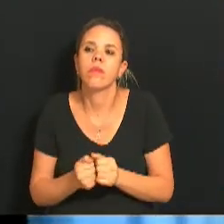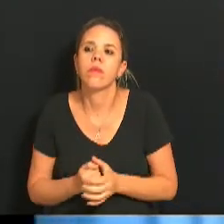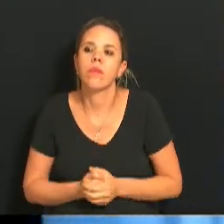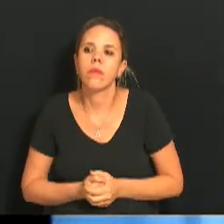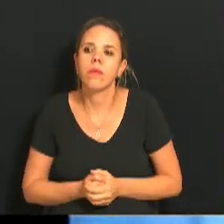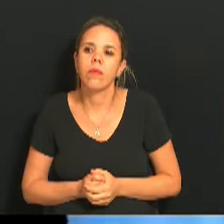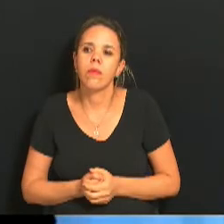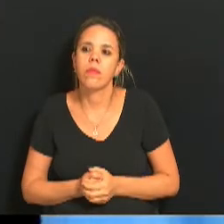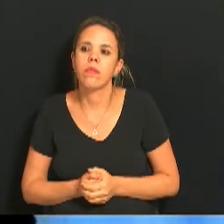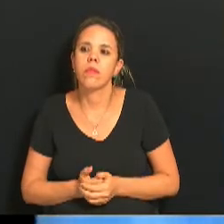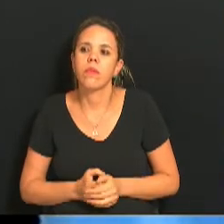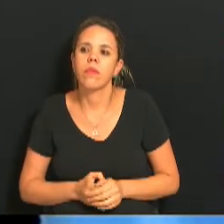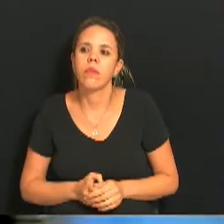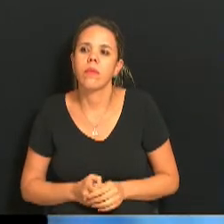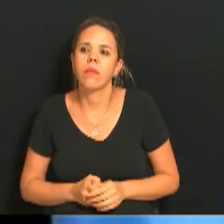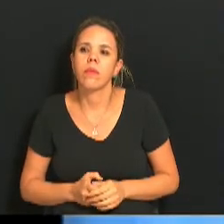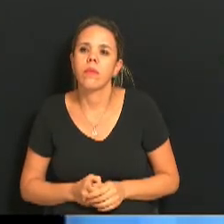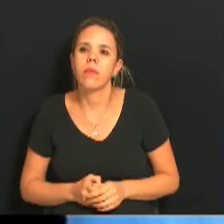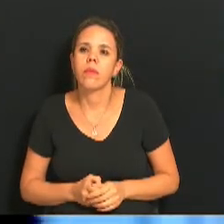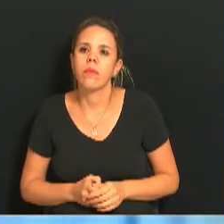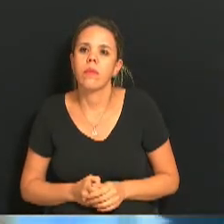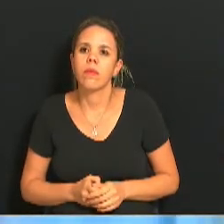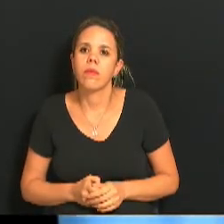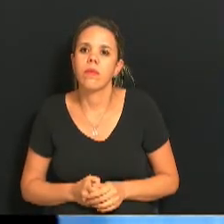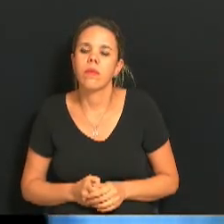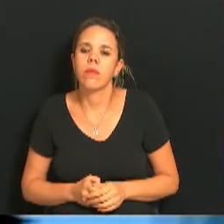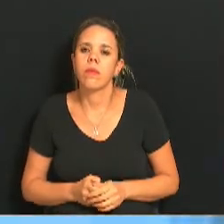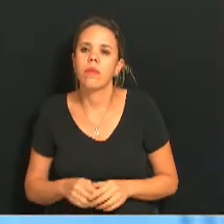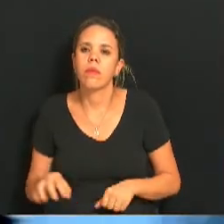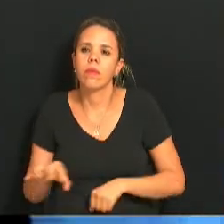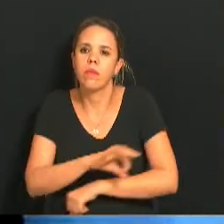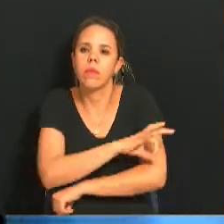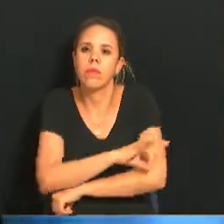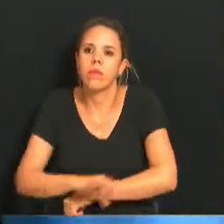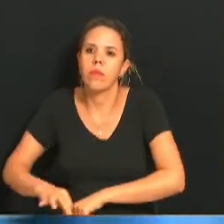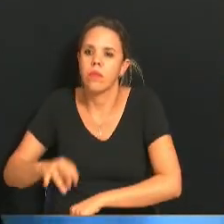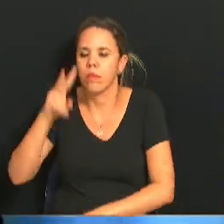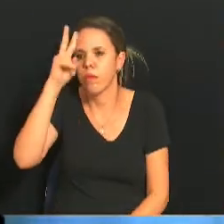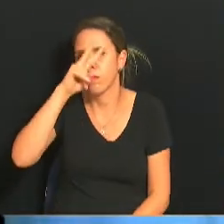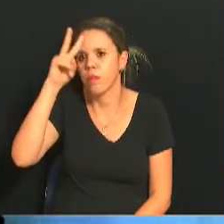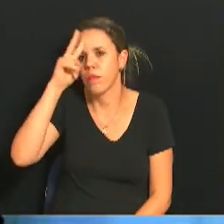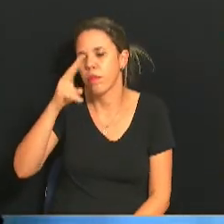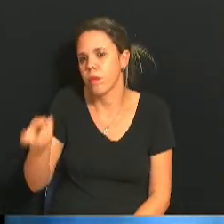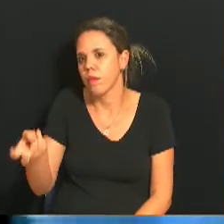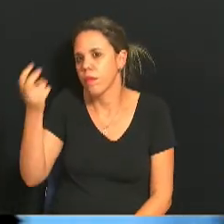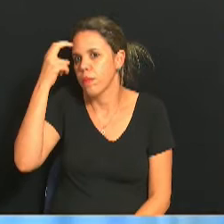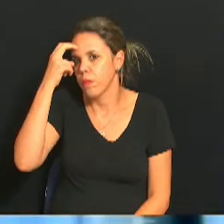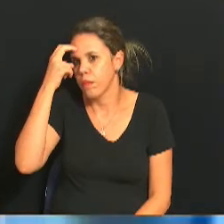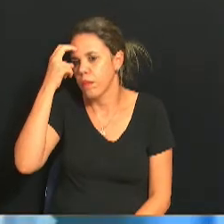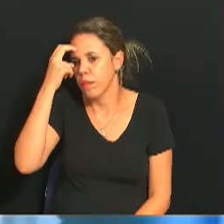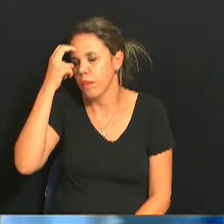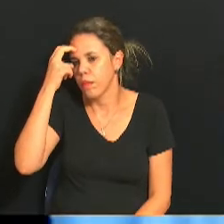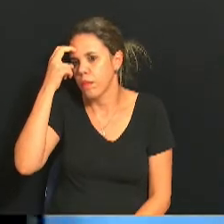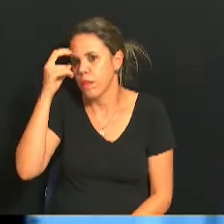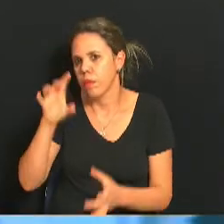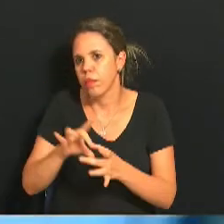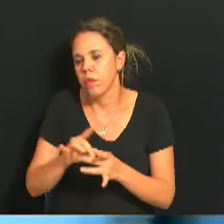todos os todas as Vertentes Então as arquitetônicas históricas culturais demográficas